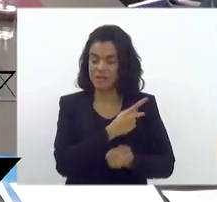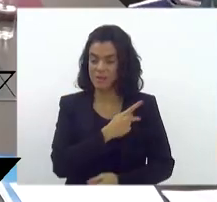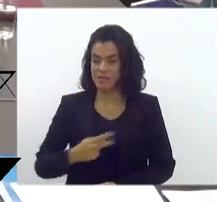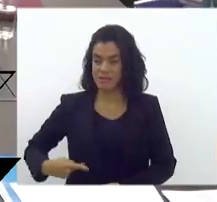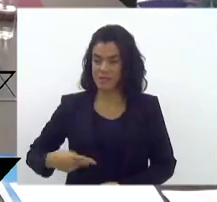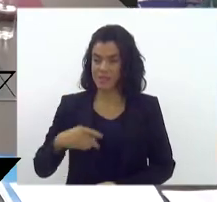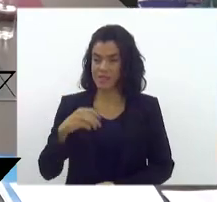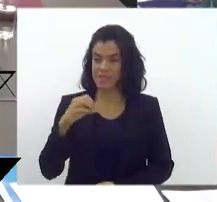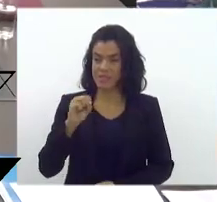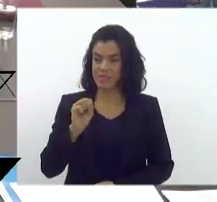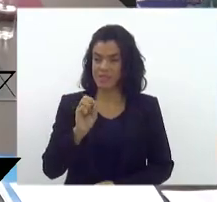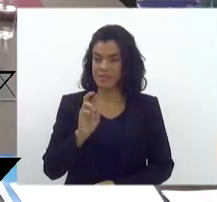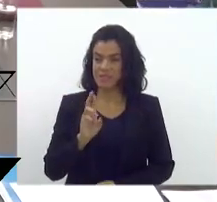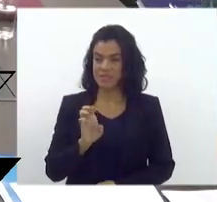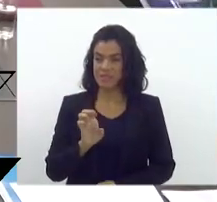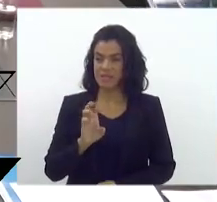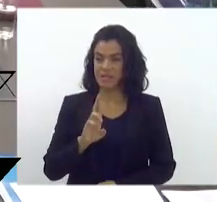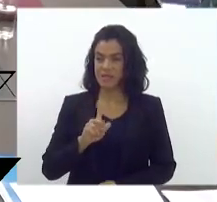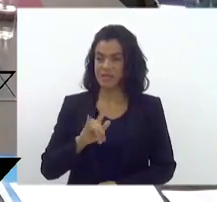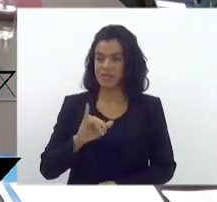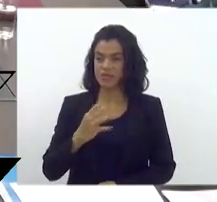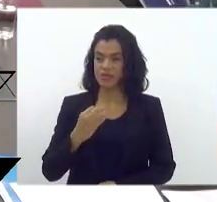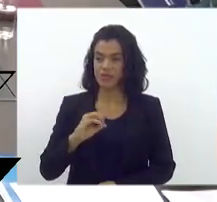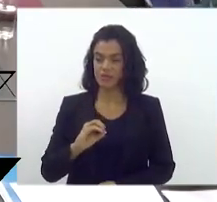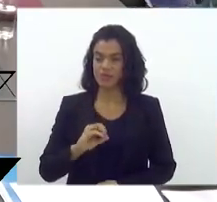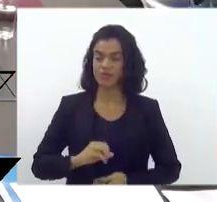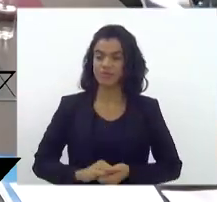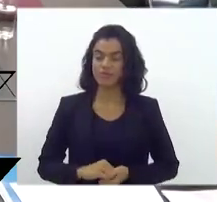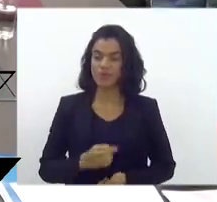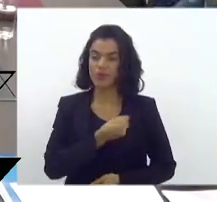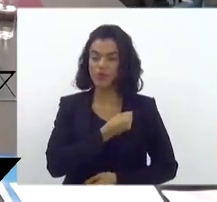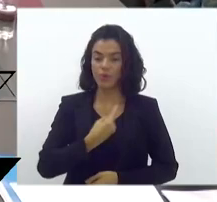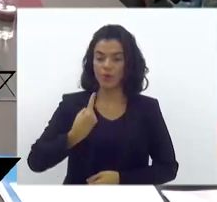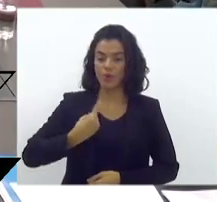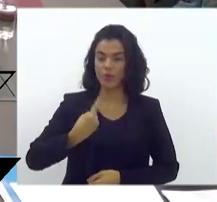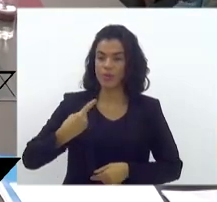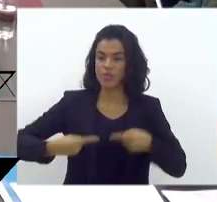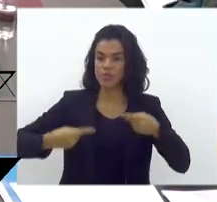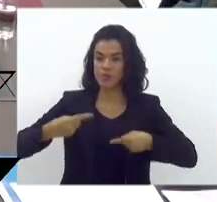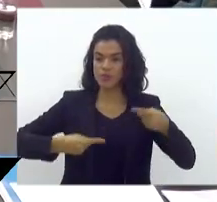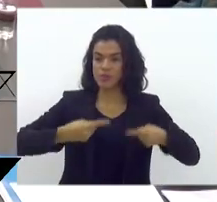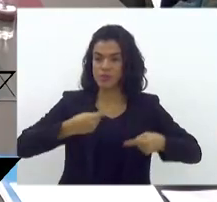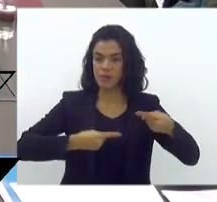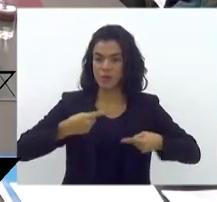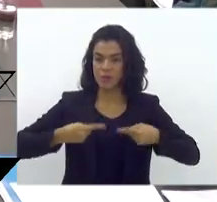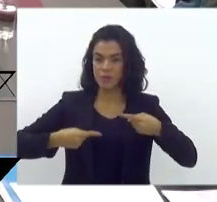Serginho. Bom dia, meu irmão. Item 1 em discussão.